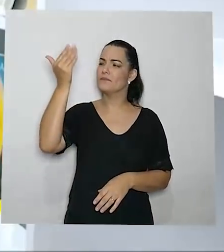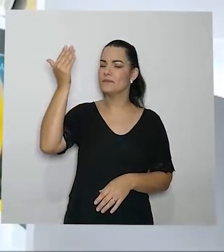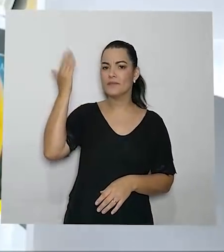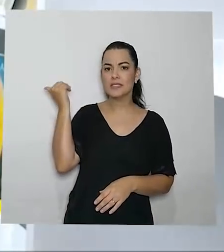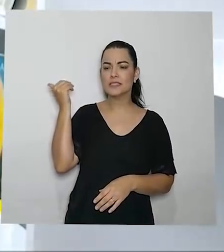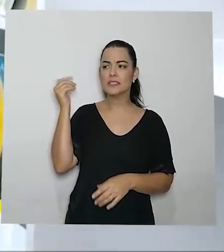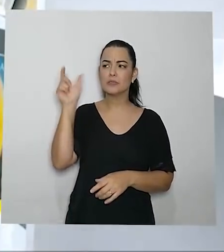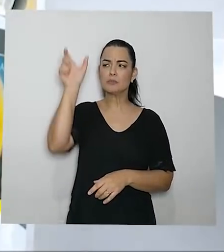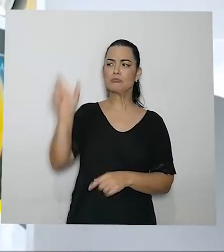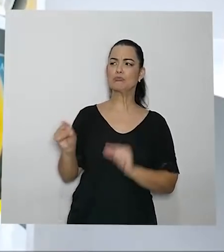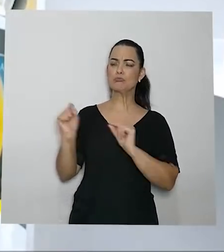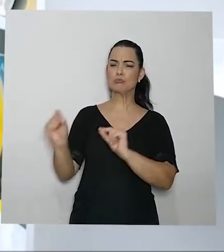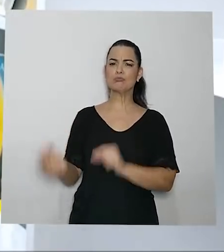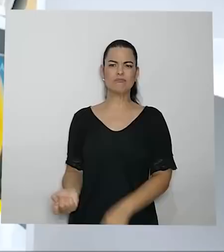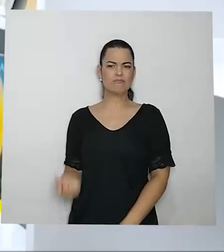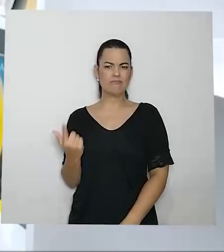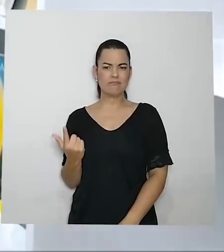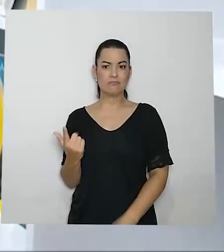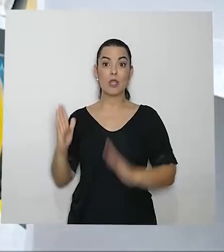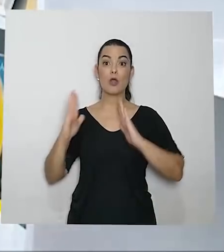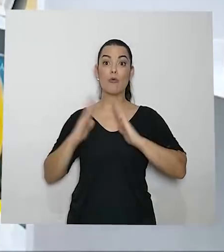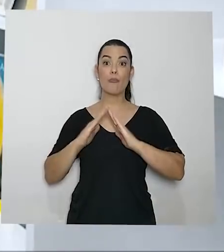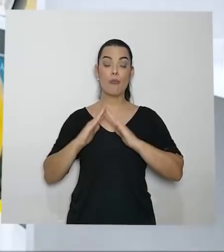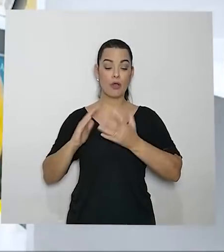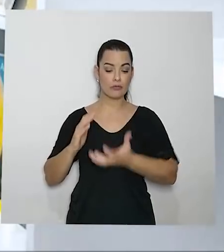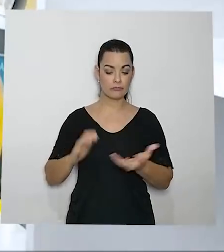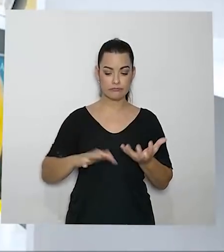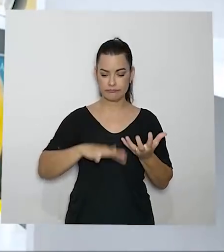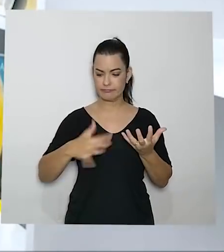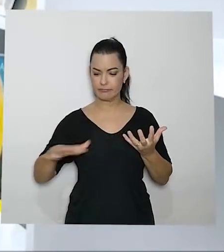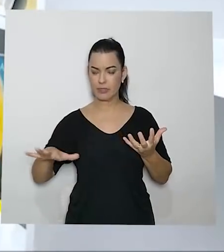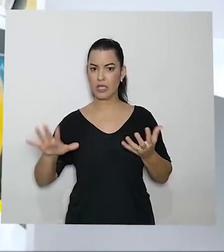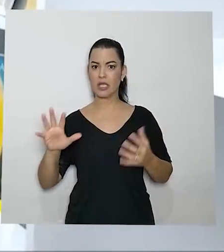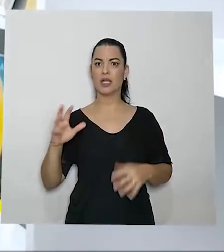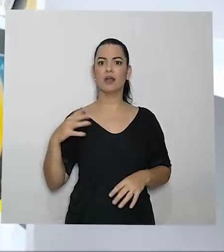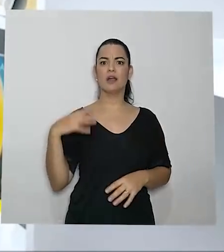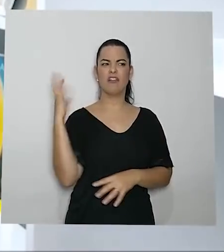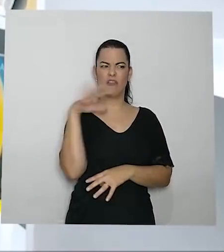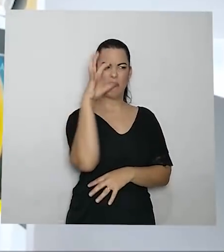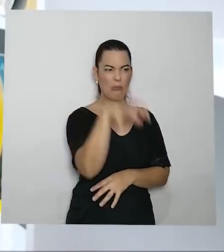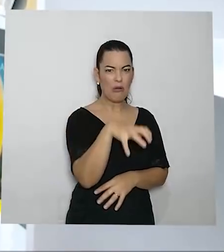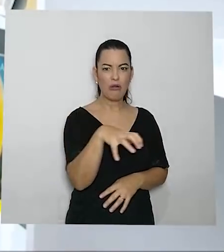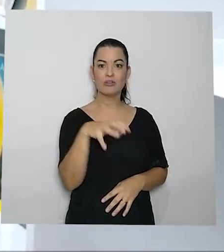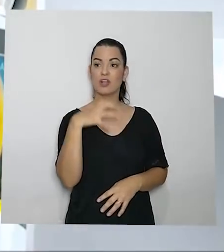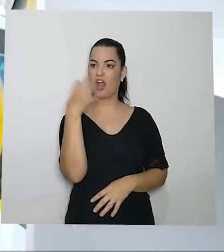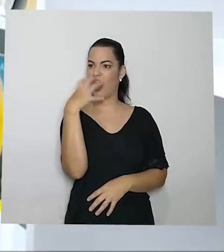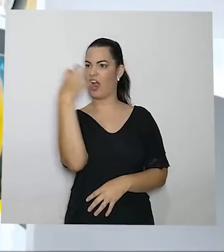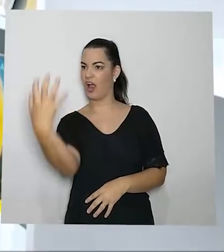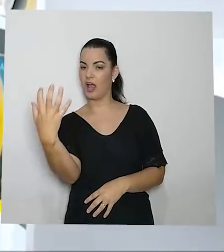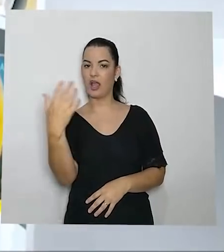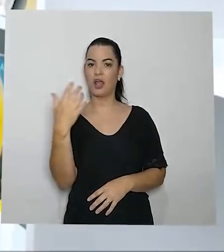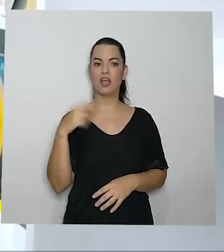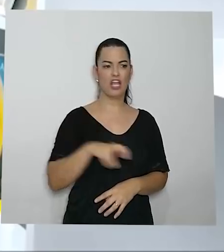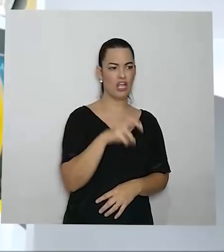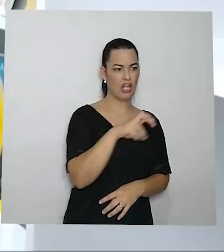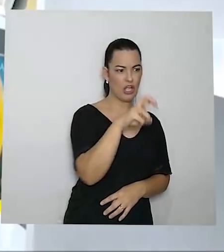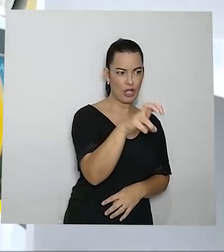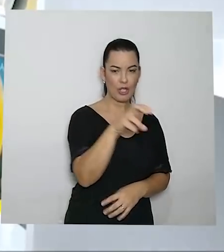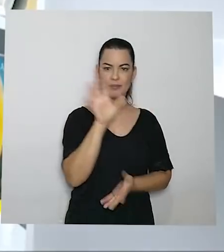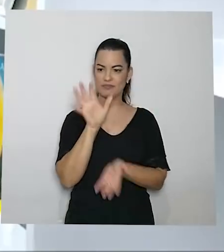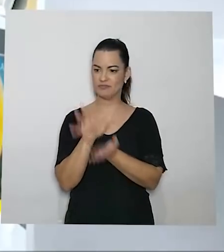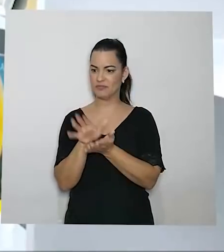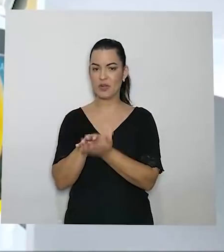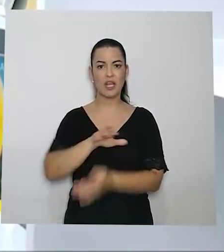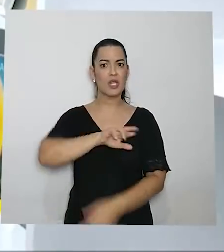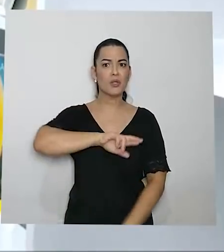que morava no banhado. Não era monstro ou dragão, não era cobra ou jacaré. Não era assim